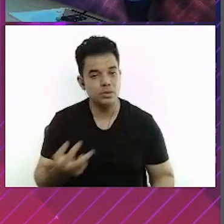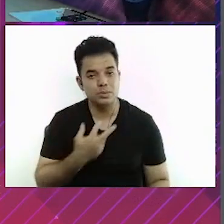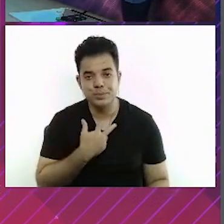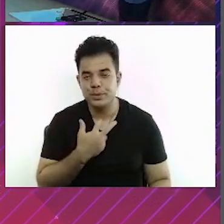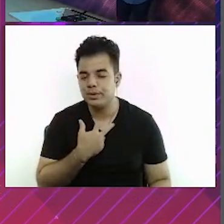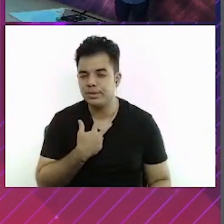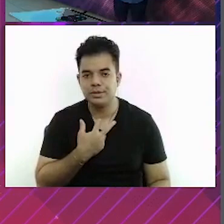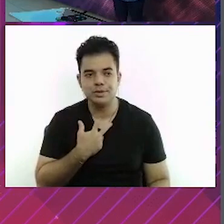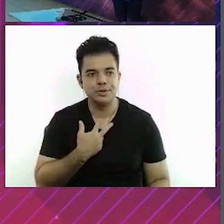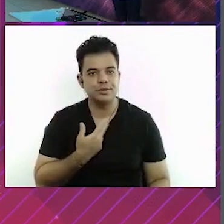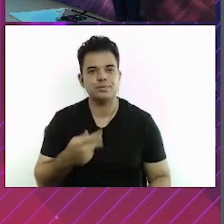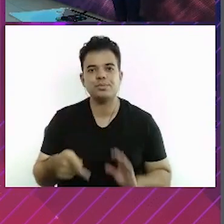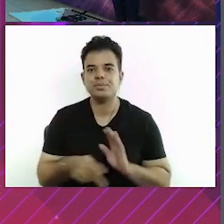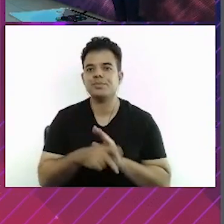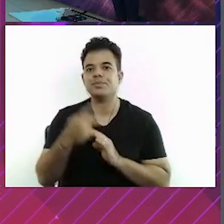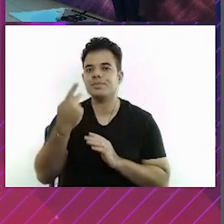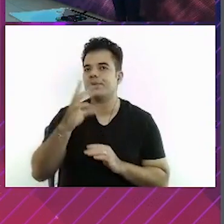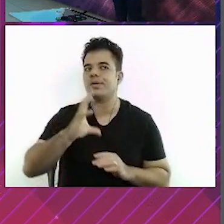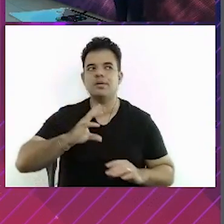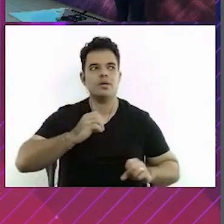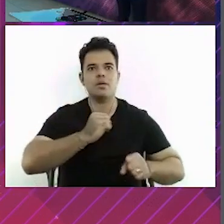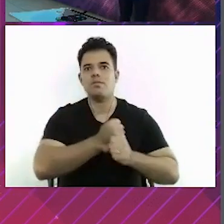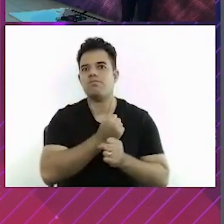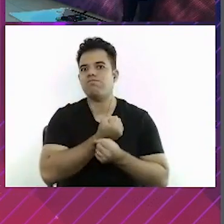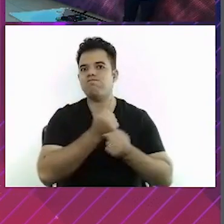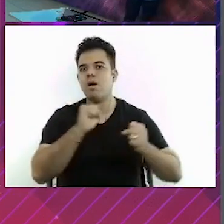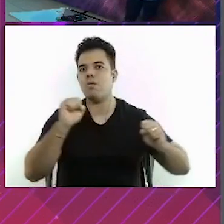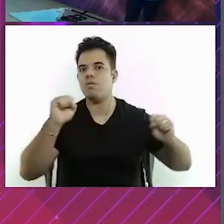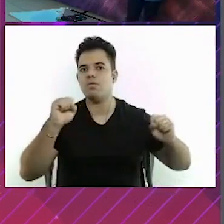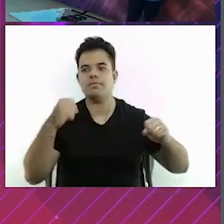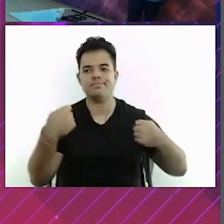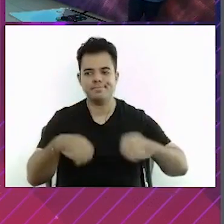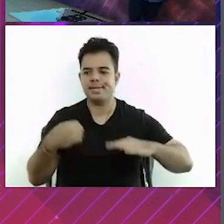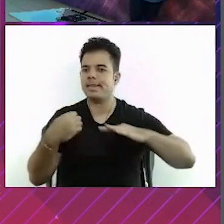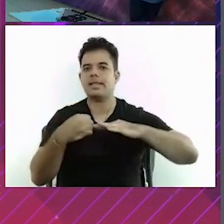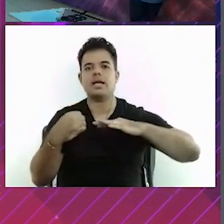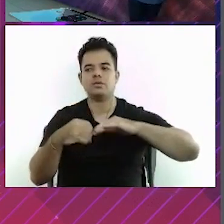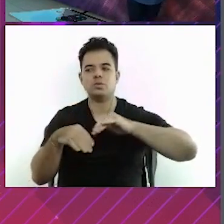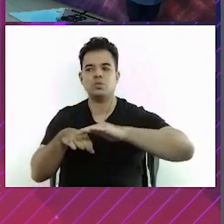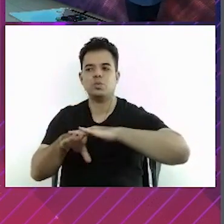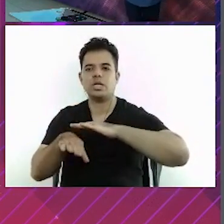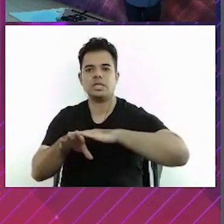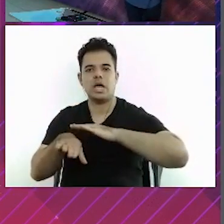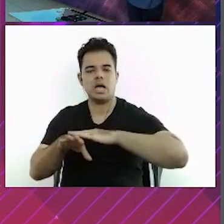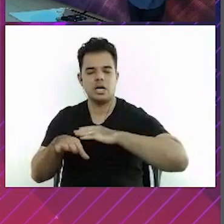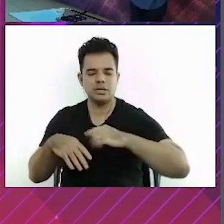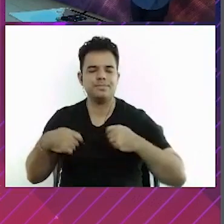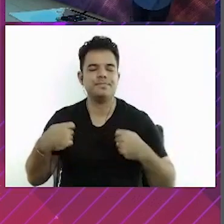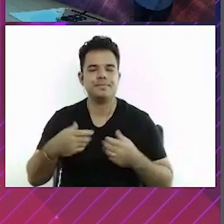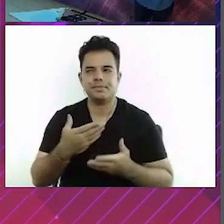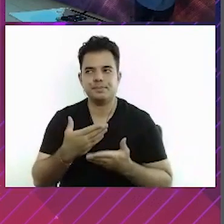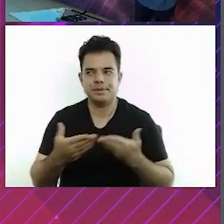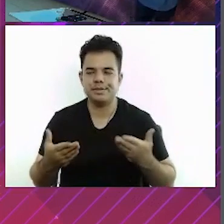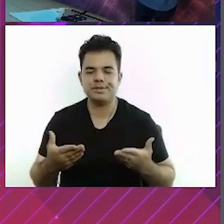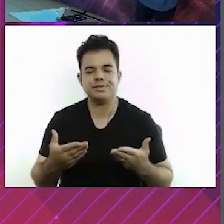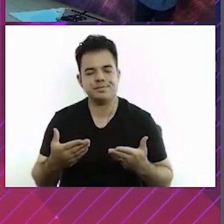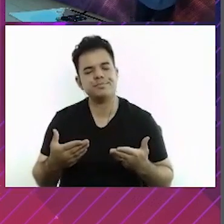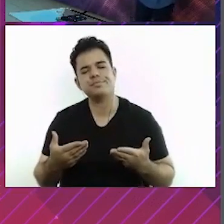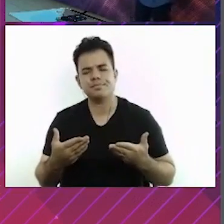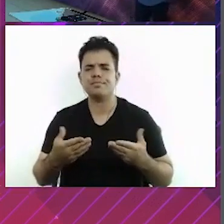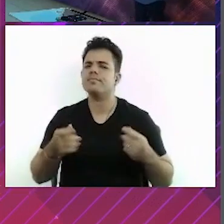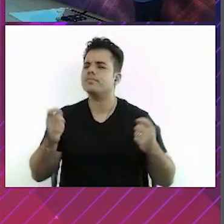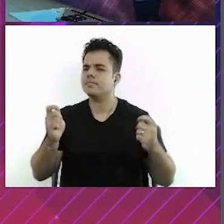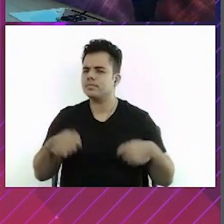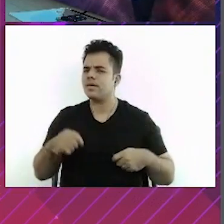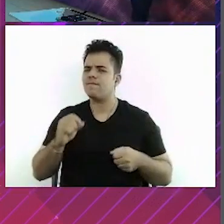o teu cluster exploda. Você precisa preservá-los. Bom, nesse caso vai ser perdido, mas, enfim. Você pode fazer, existem